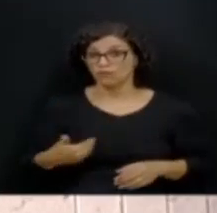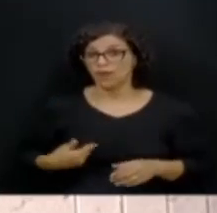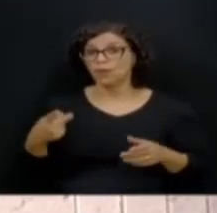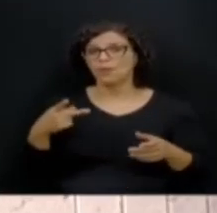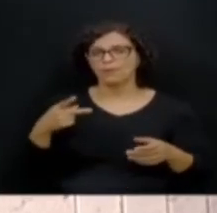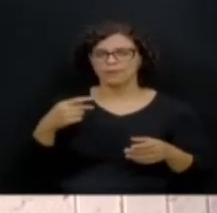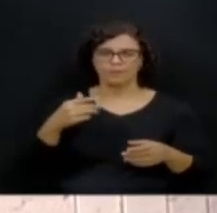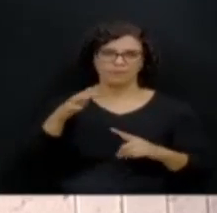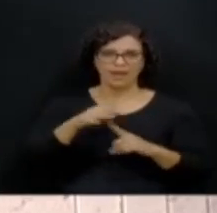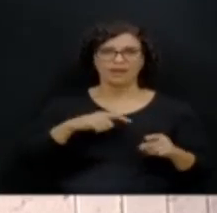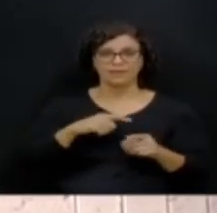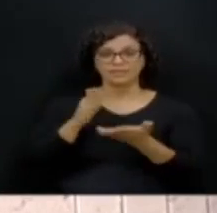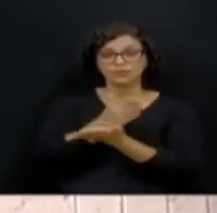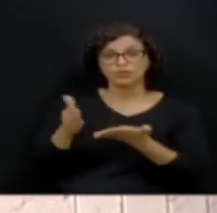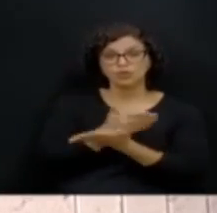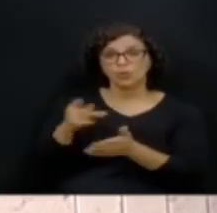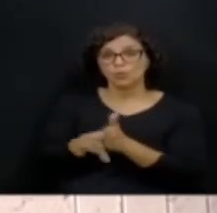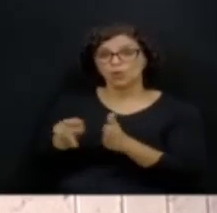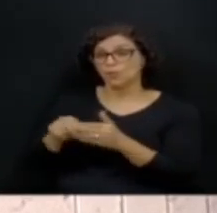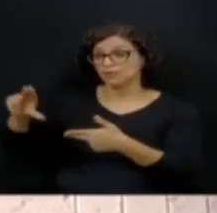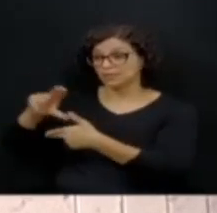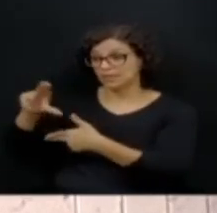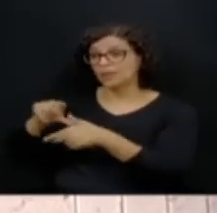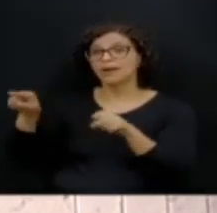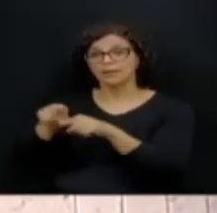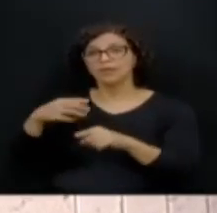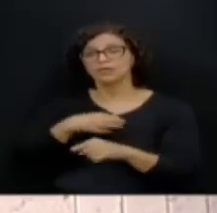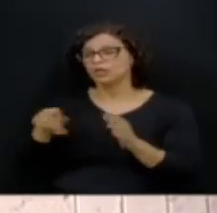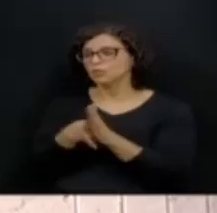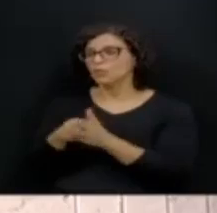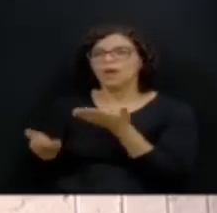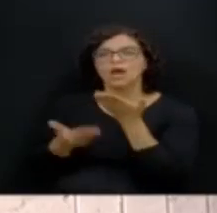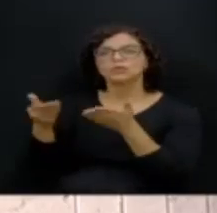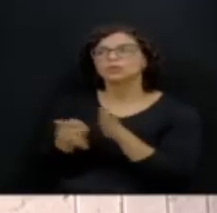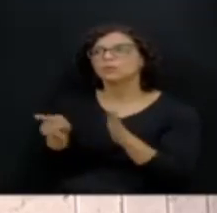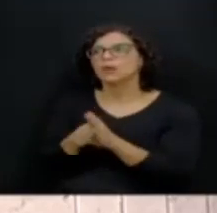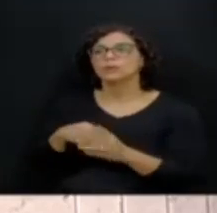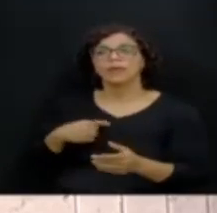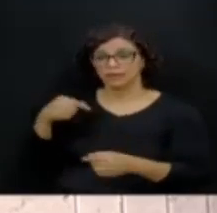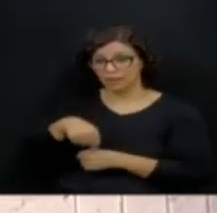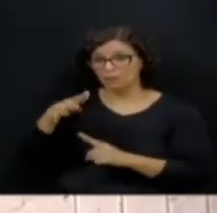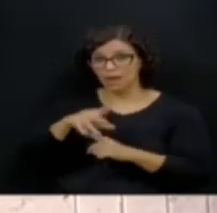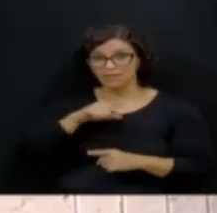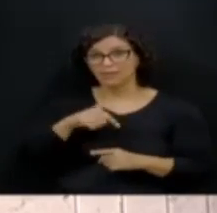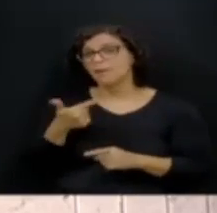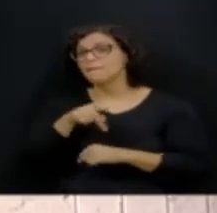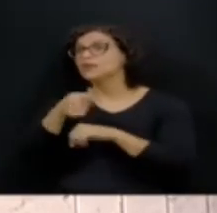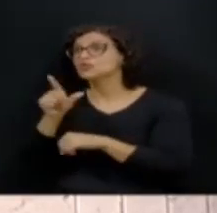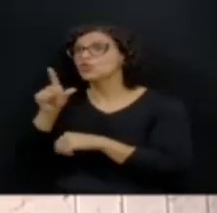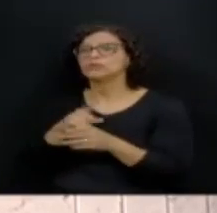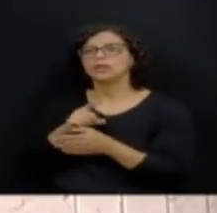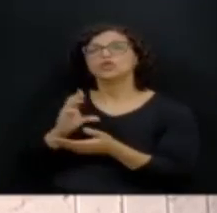paranaense optou em fazer da Sanepar um balcão que favorece quem não tem origem paranaense,